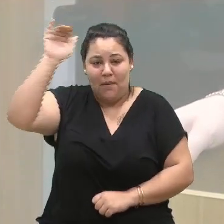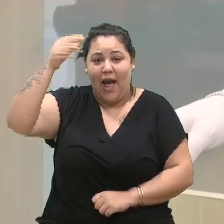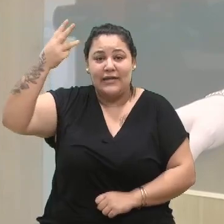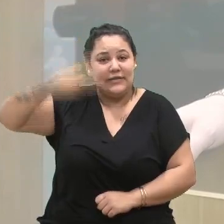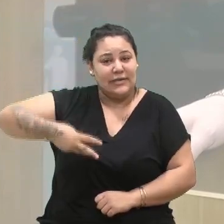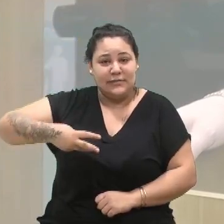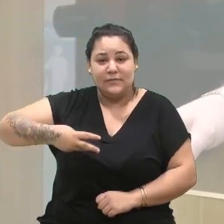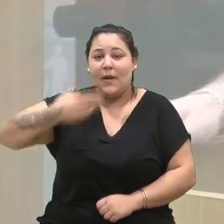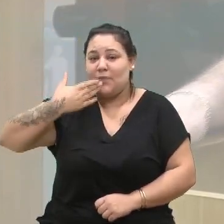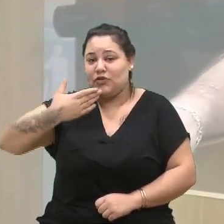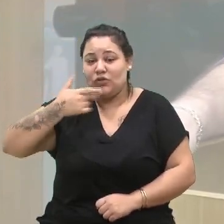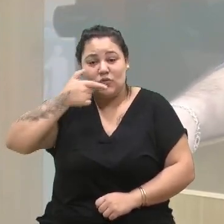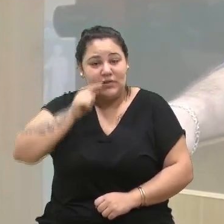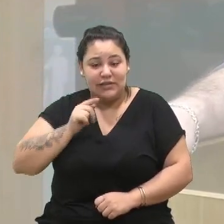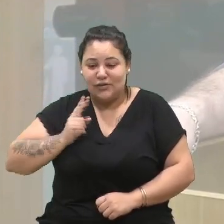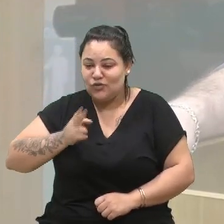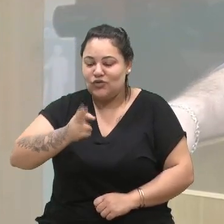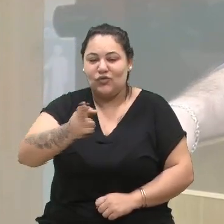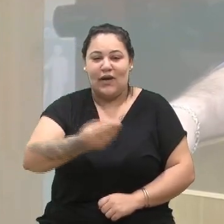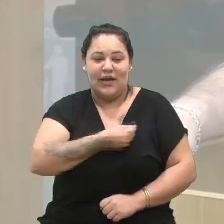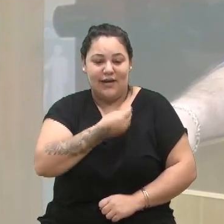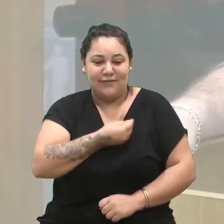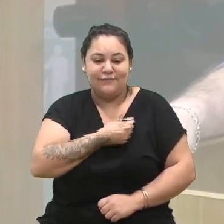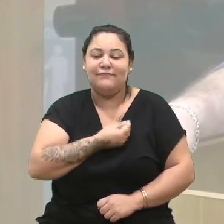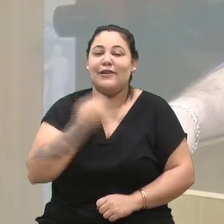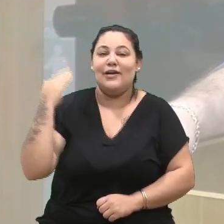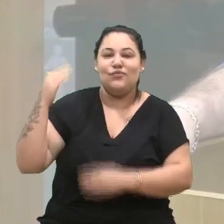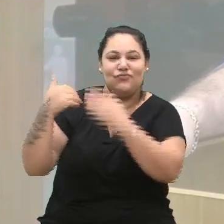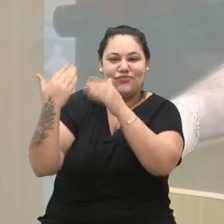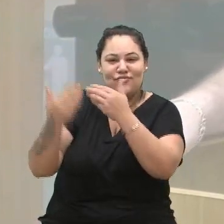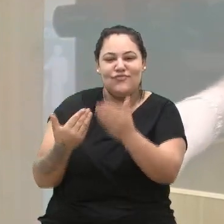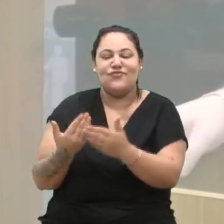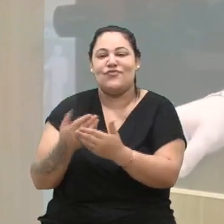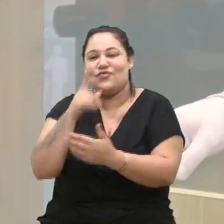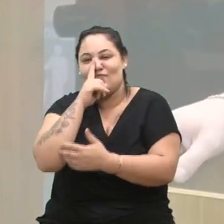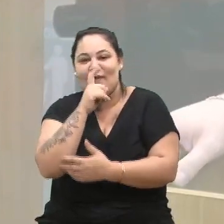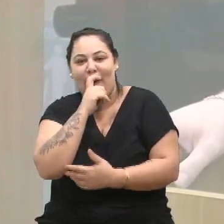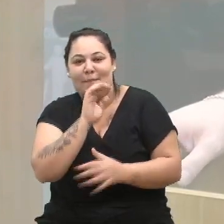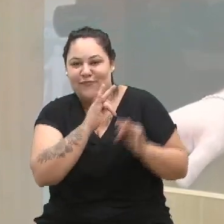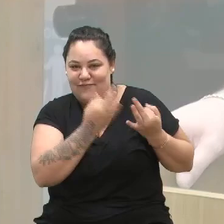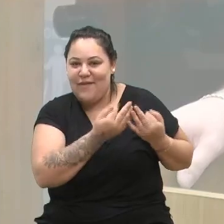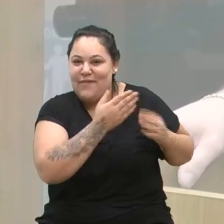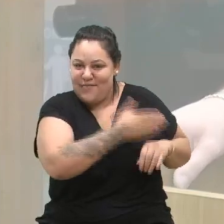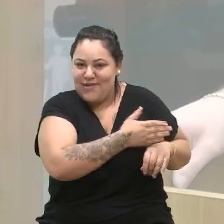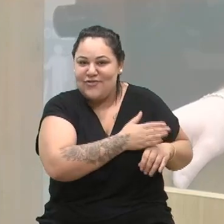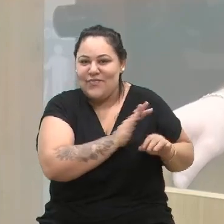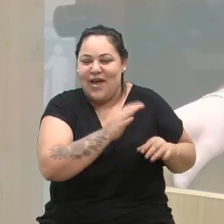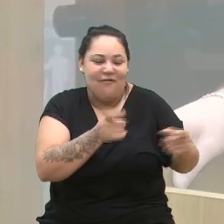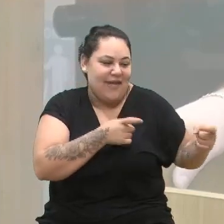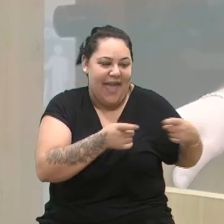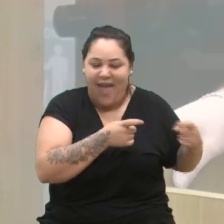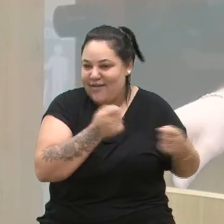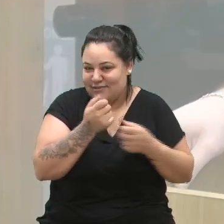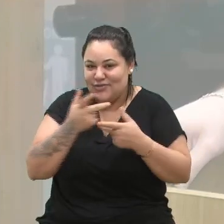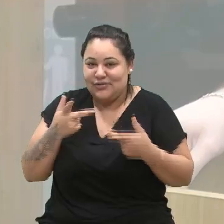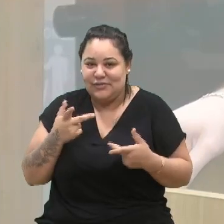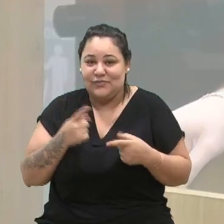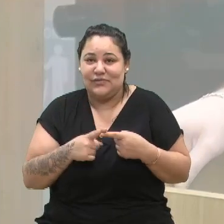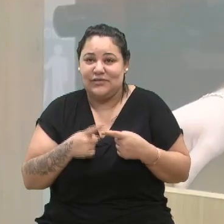viva dos seus pais, que ali estão. Que quando essas mulheres